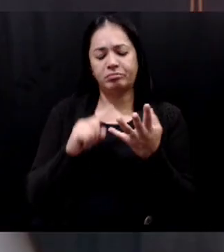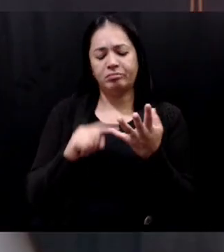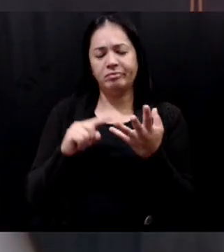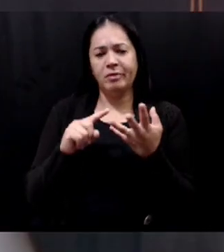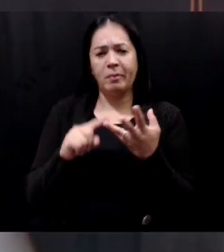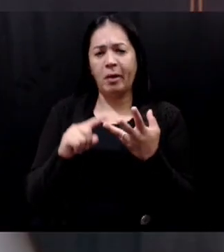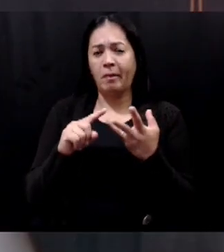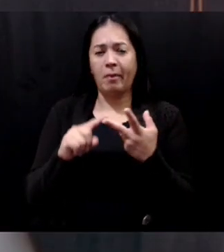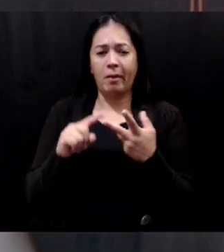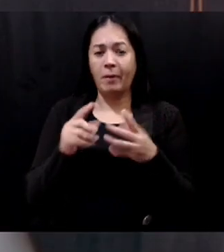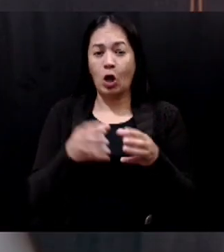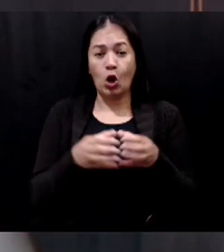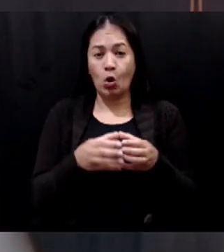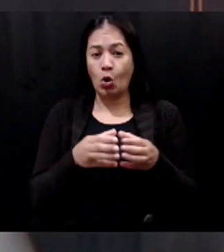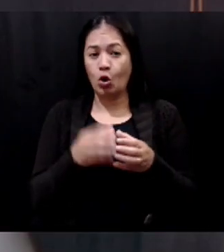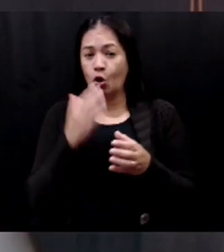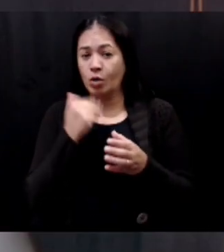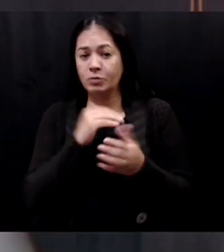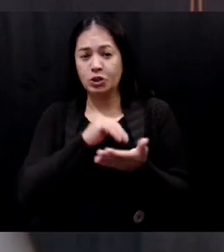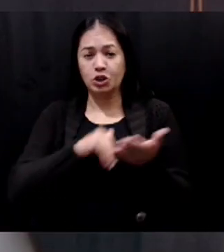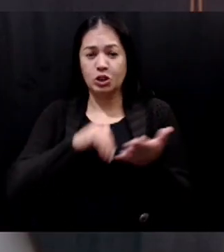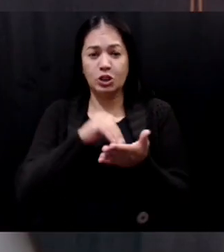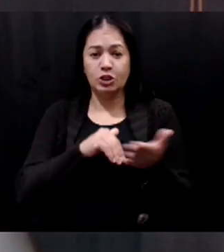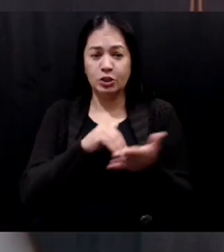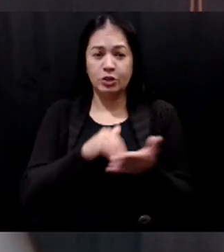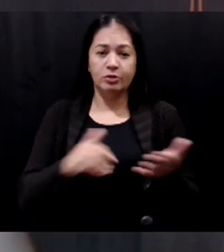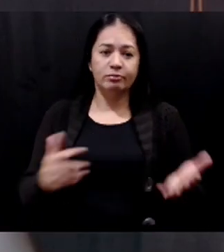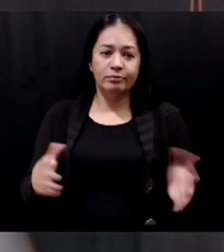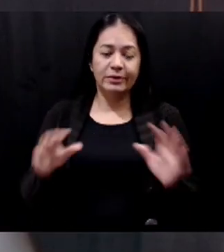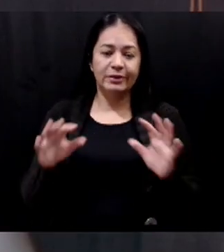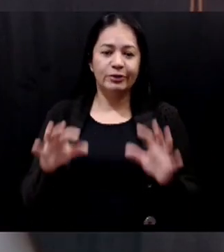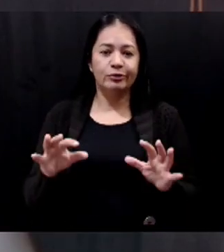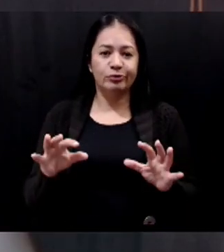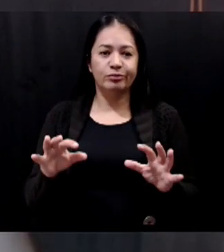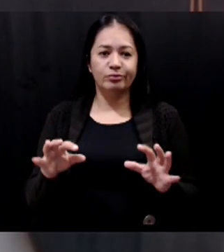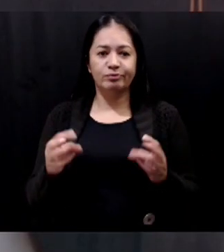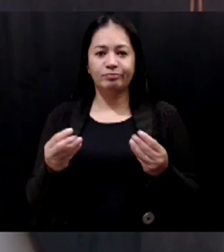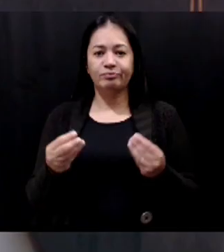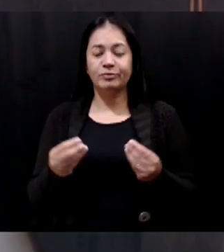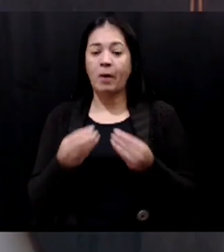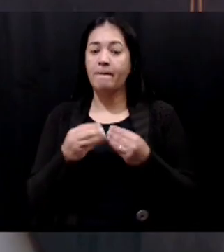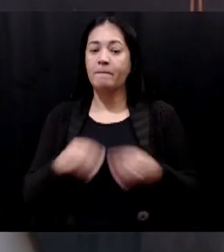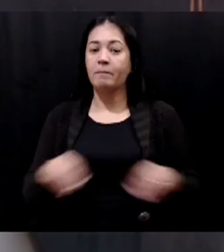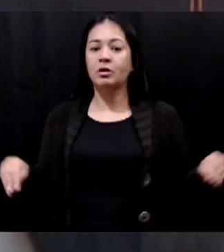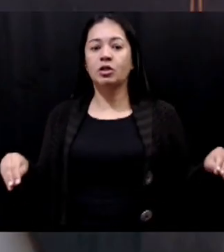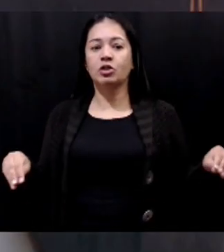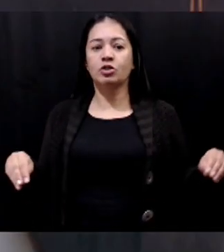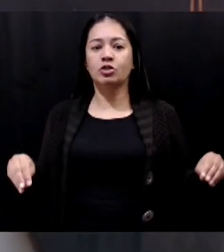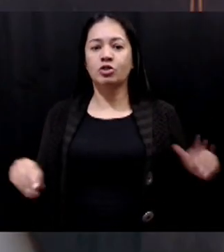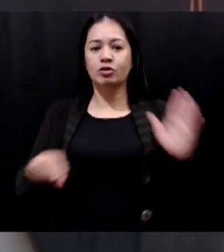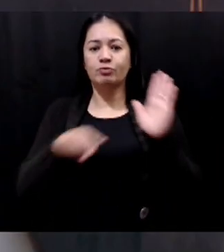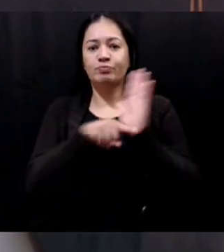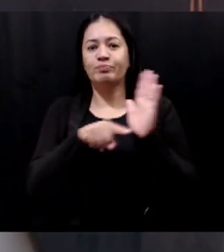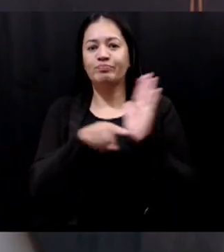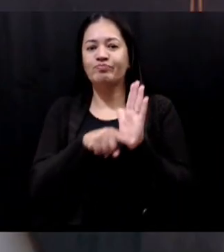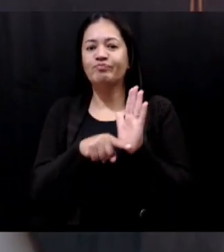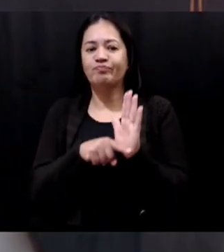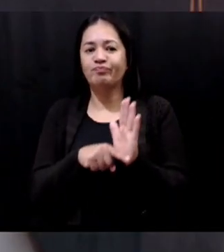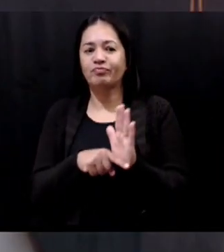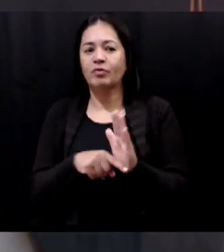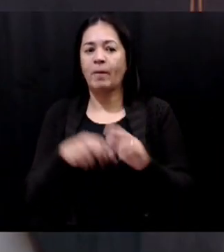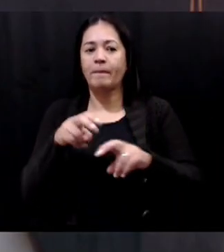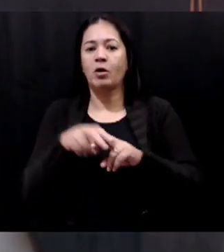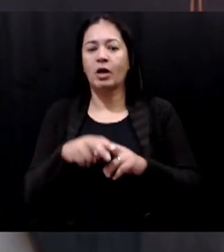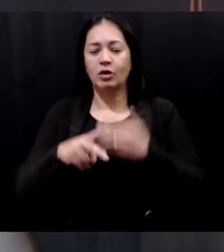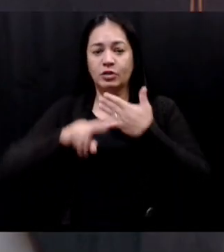alimentares aleatoriamente, isso vai acabar afetando negativamente para essa questão do efeito sanfona, né? Por